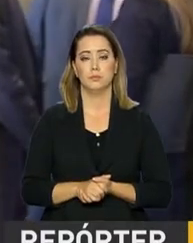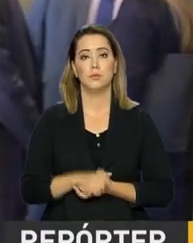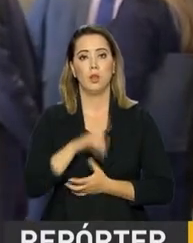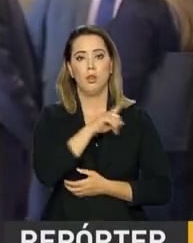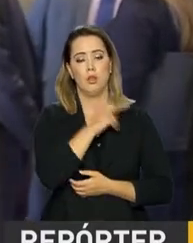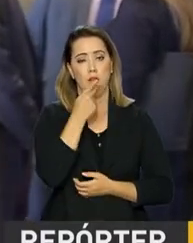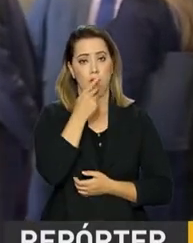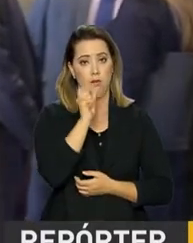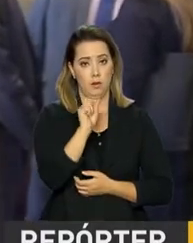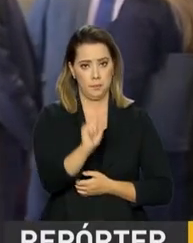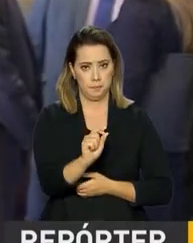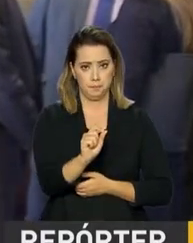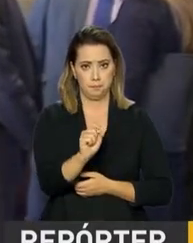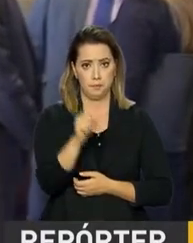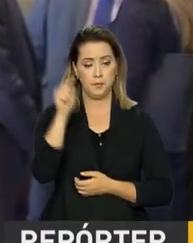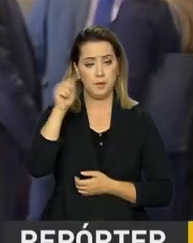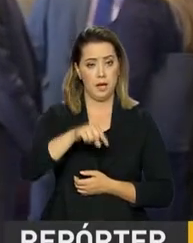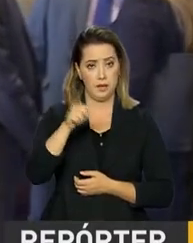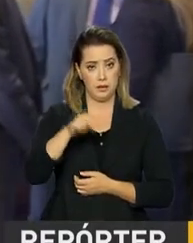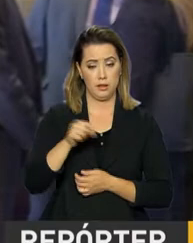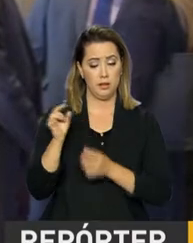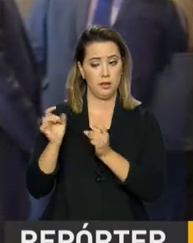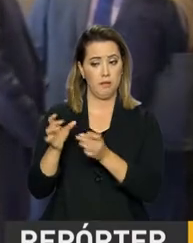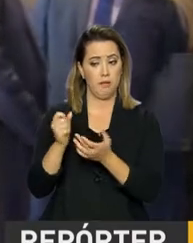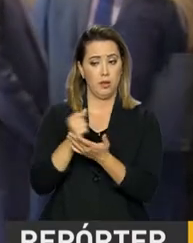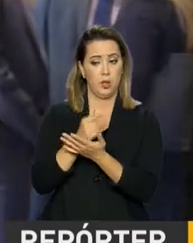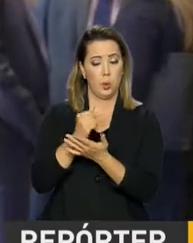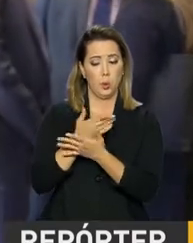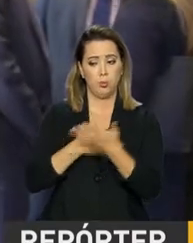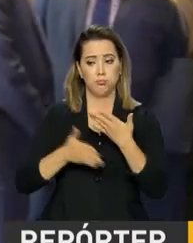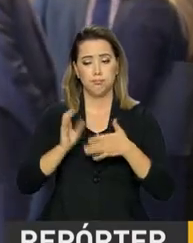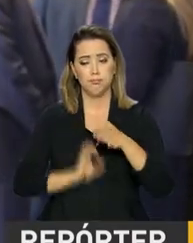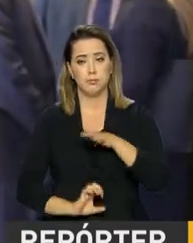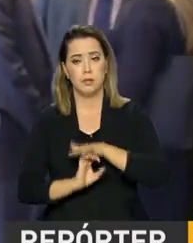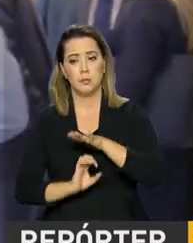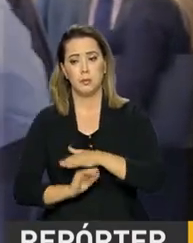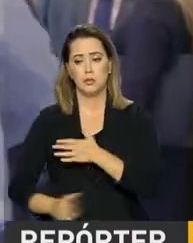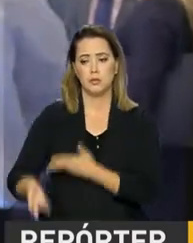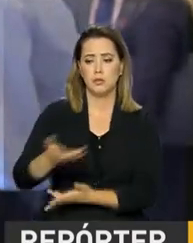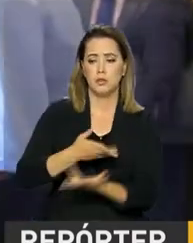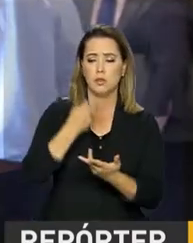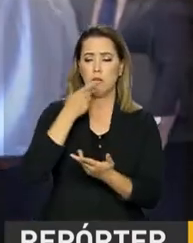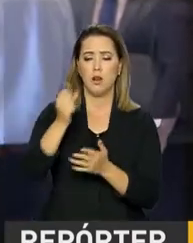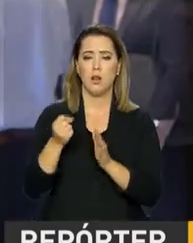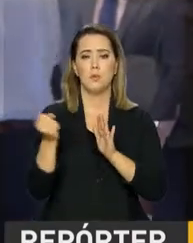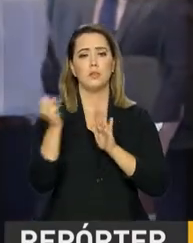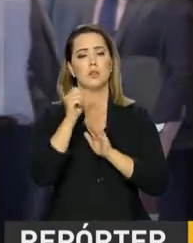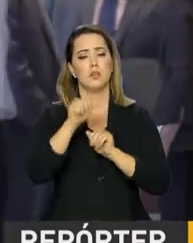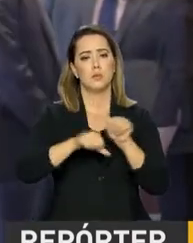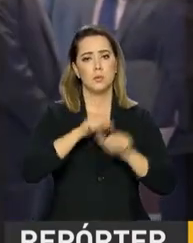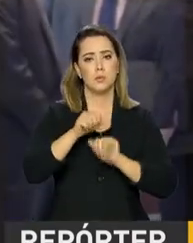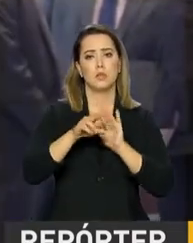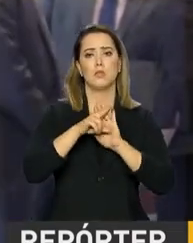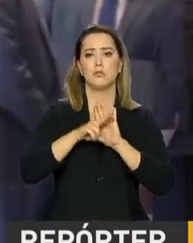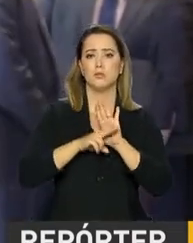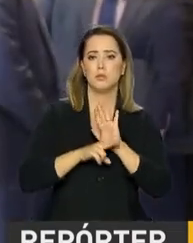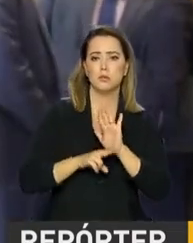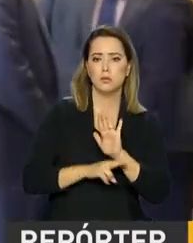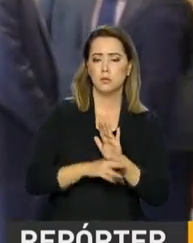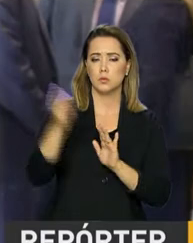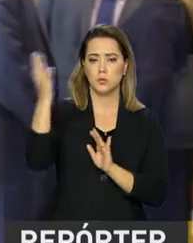de podermos dizer um pouco do que vem acontecendo no brasil as mudanças canos fazendo as reformas necessárias